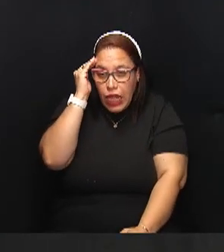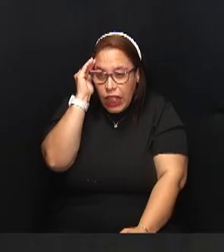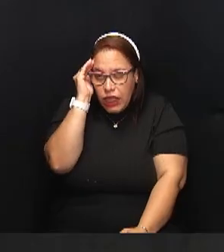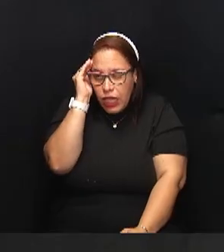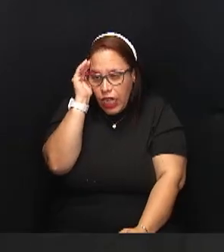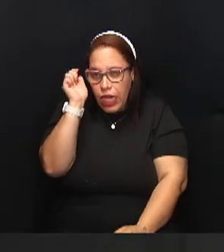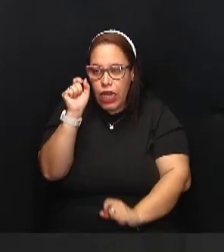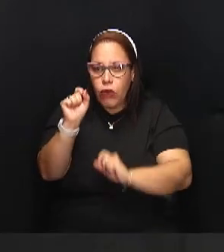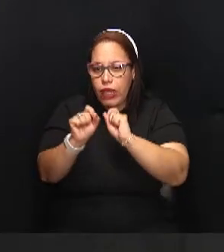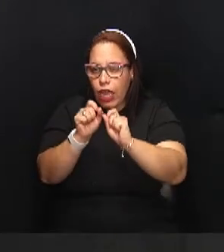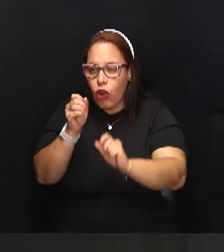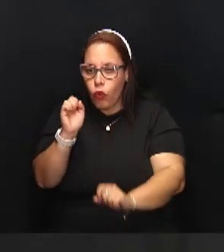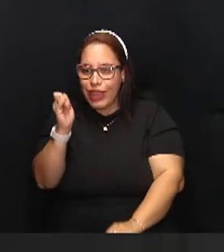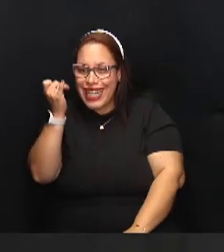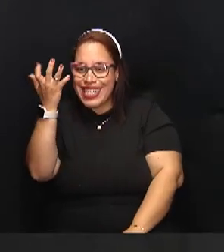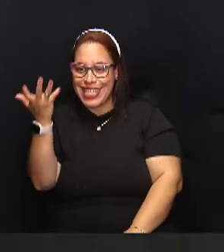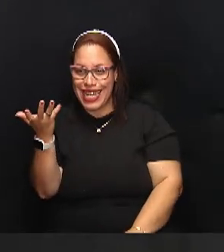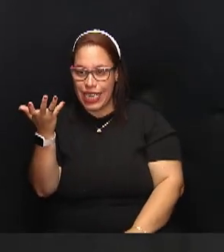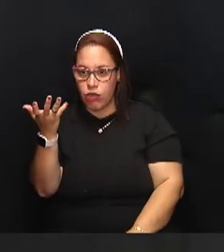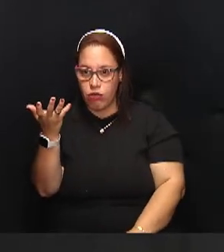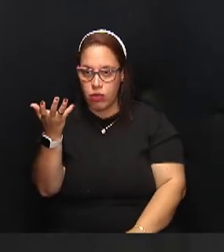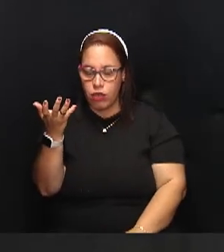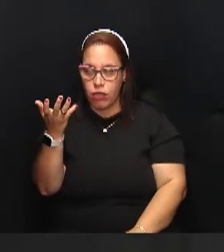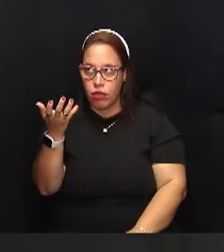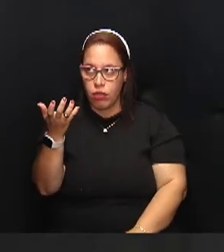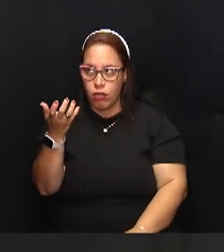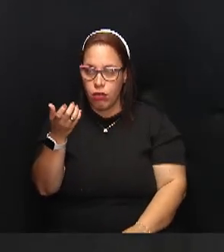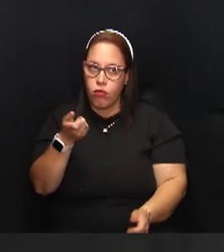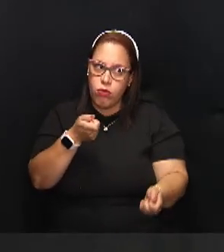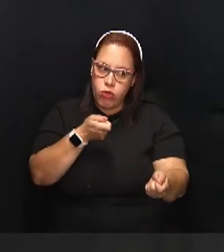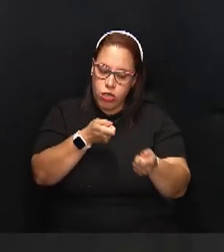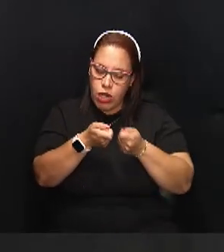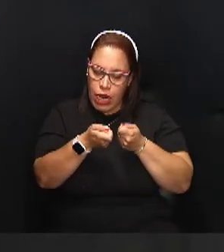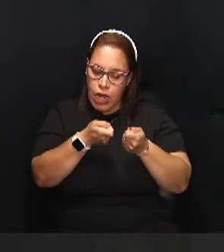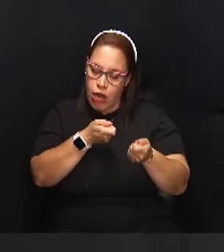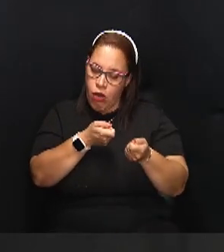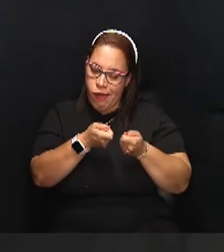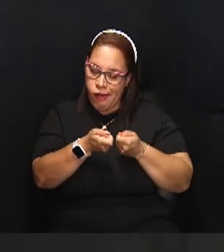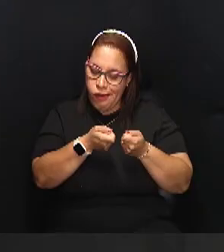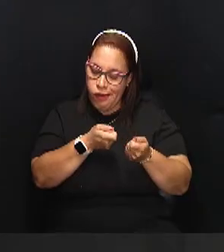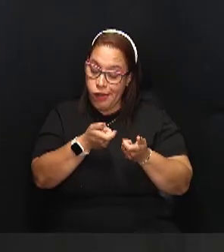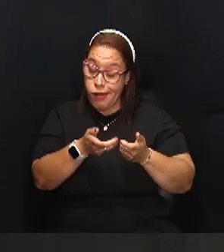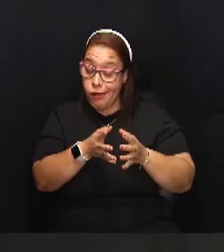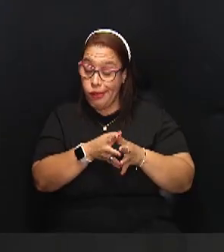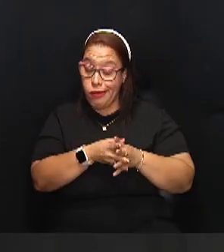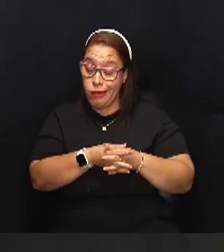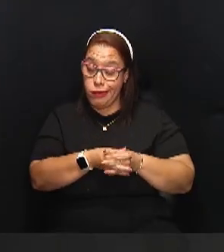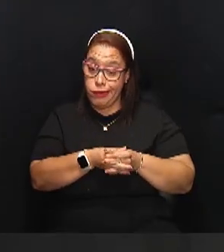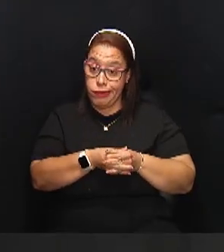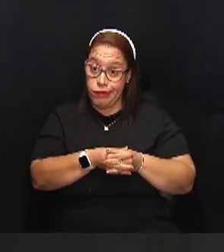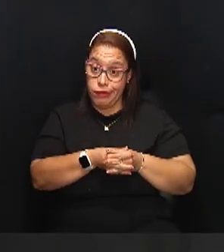sendo colocado, né, como negociação, né, em termos de